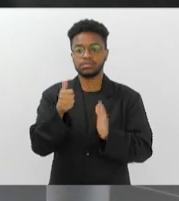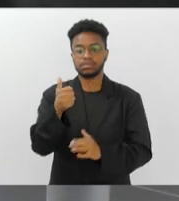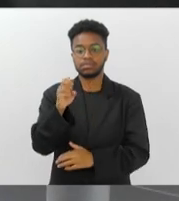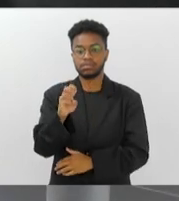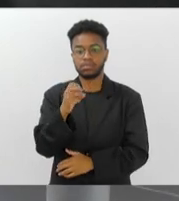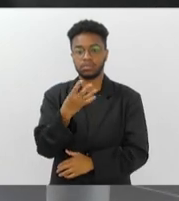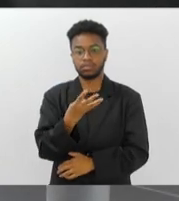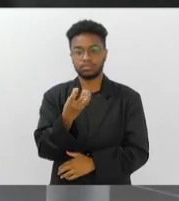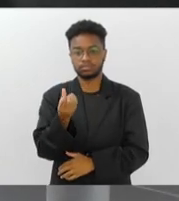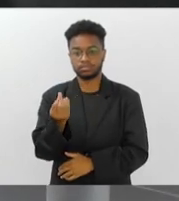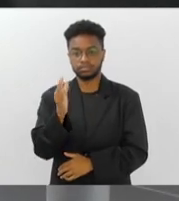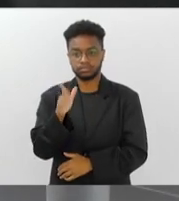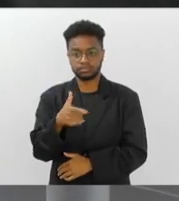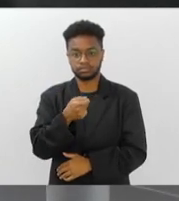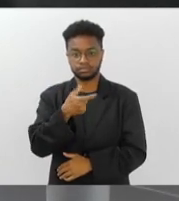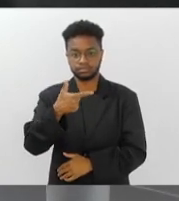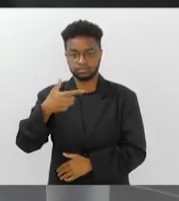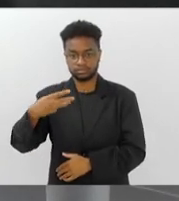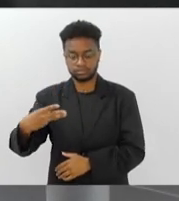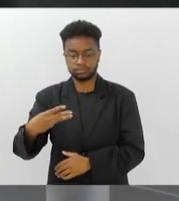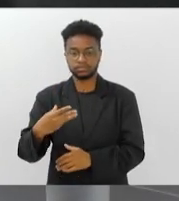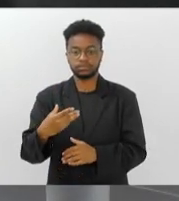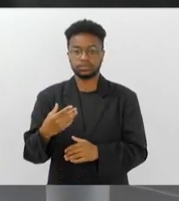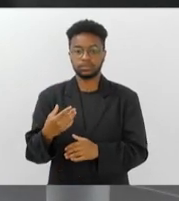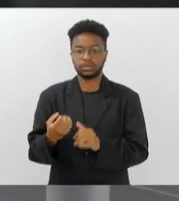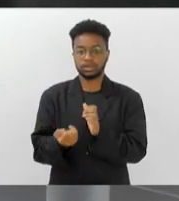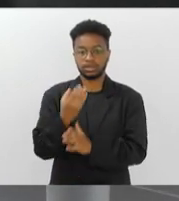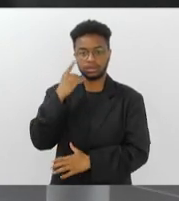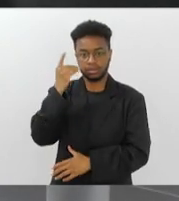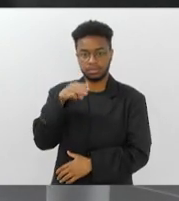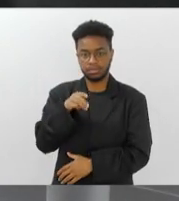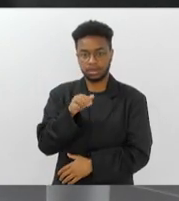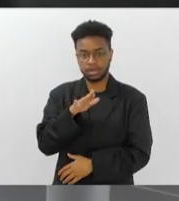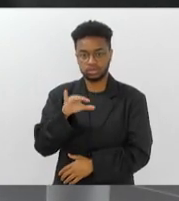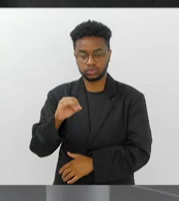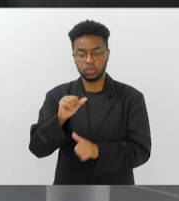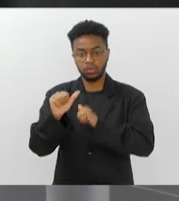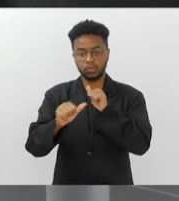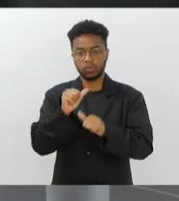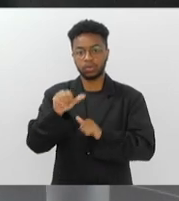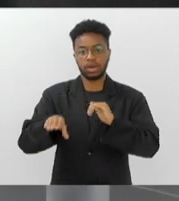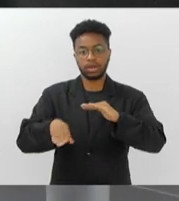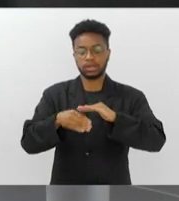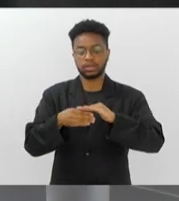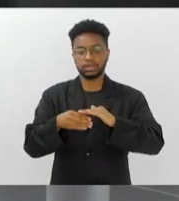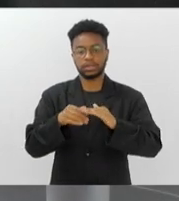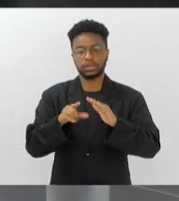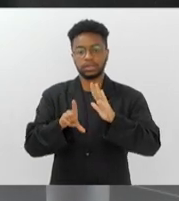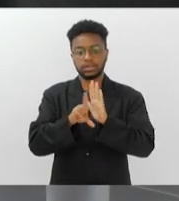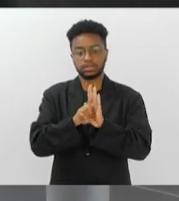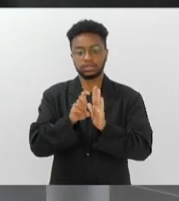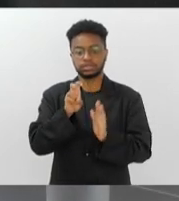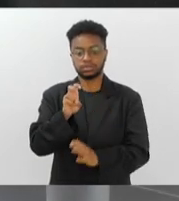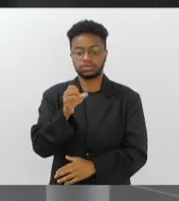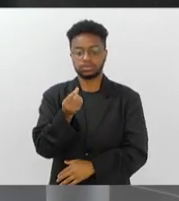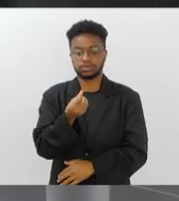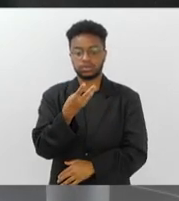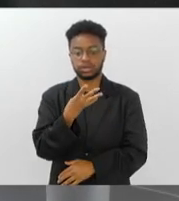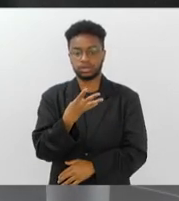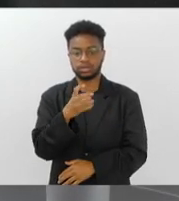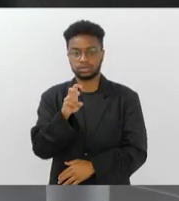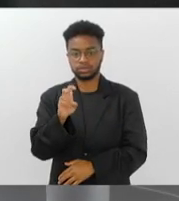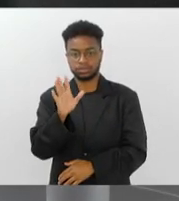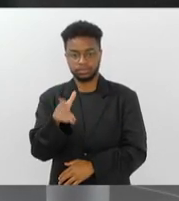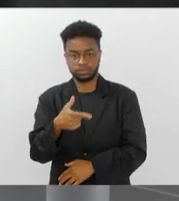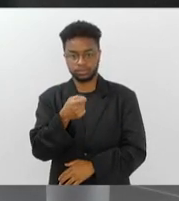de23 de autoria do deputado Roberto que altera o anexo da lei 5645 de 6 de janeiro de 2010 que consolida a